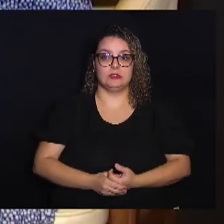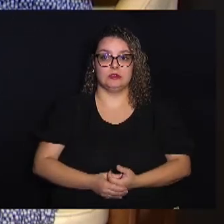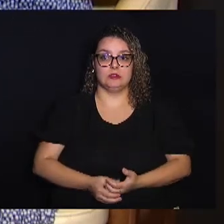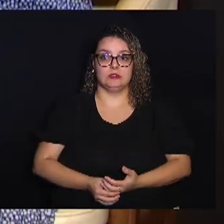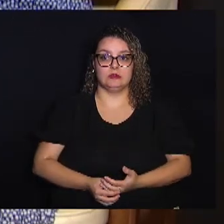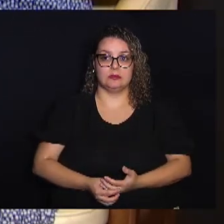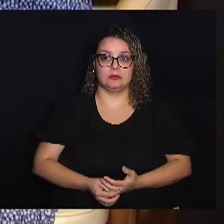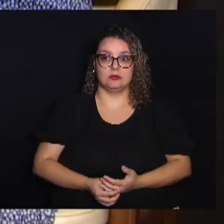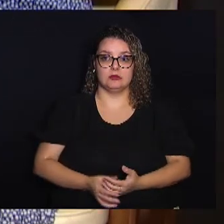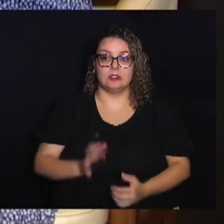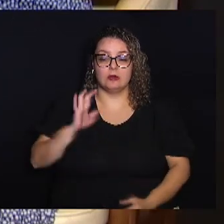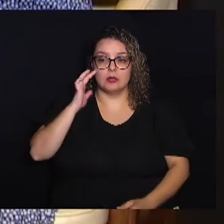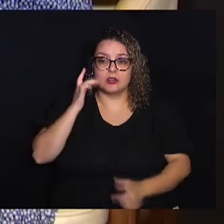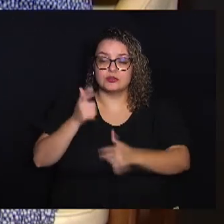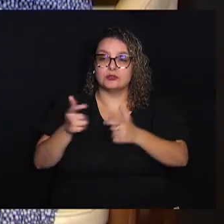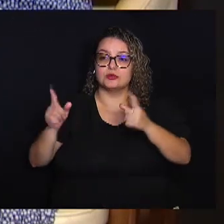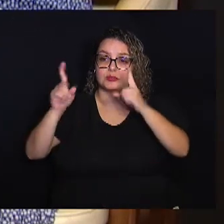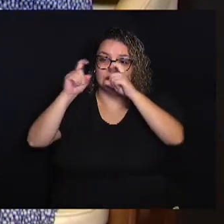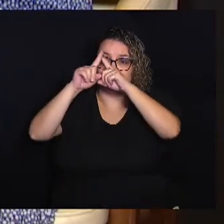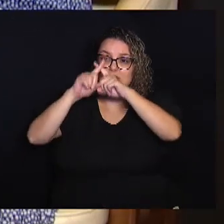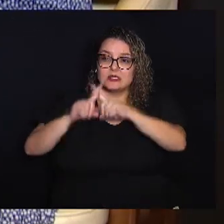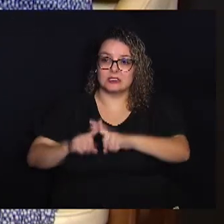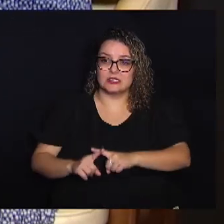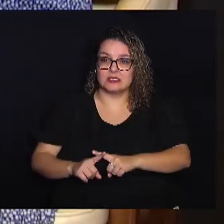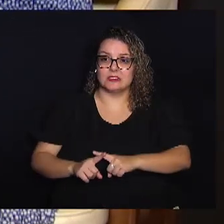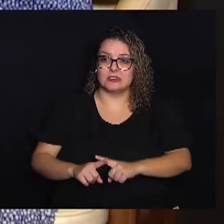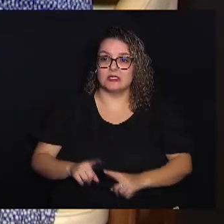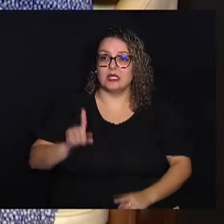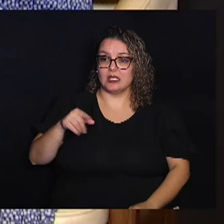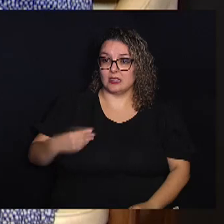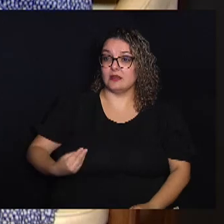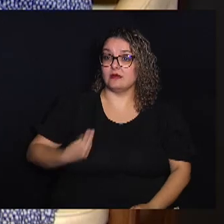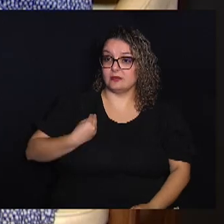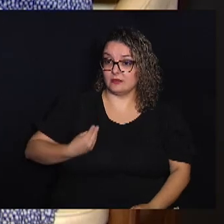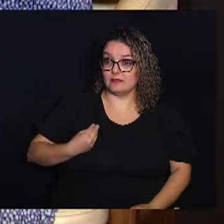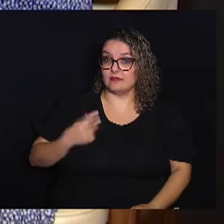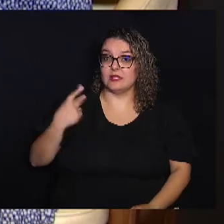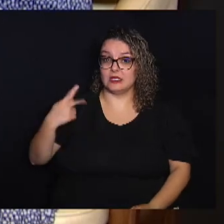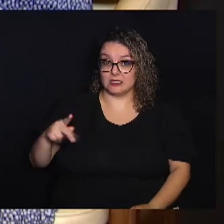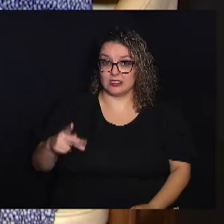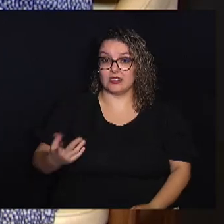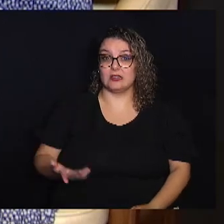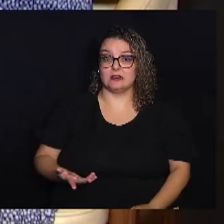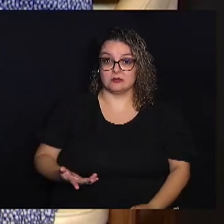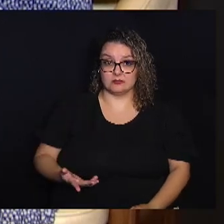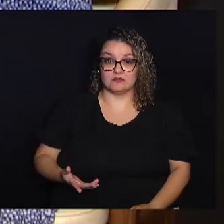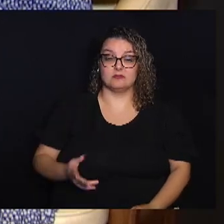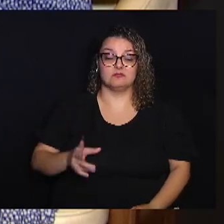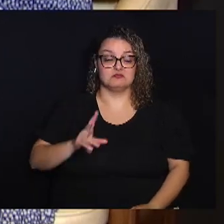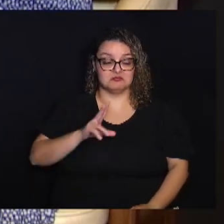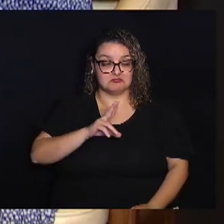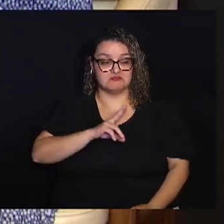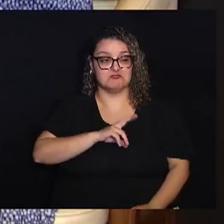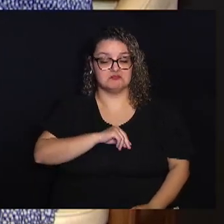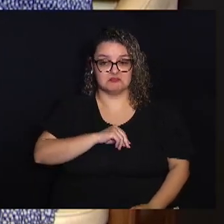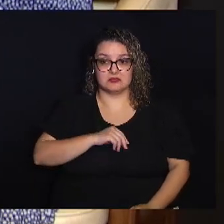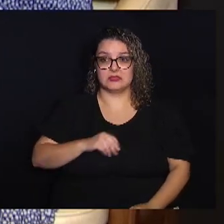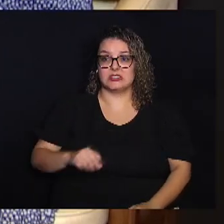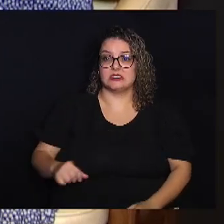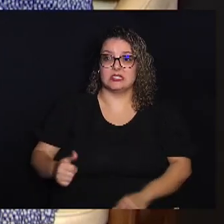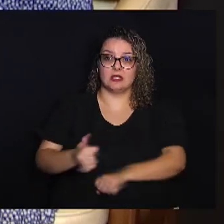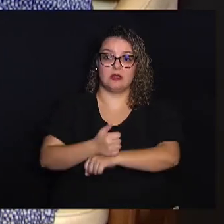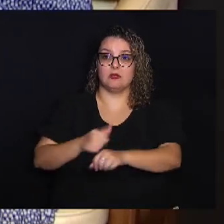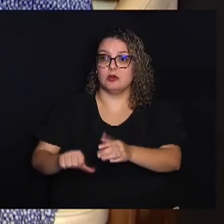Eu acho que um grande desafio é viver dela. Viver, ser a profissão número 1, né? Acho que